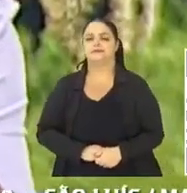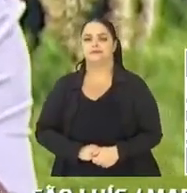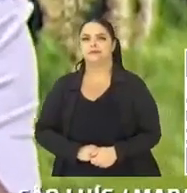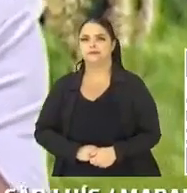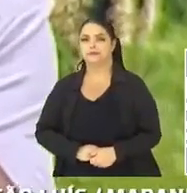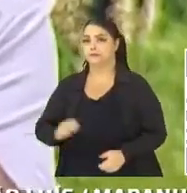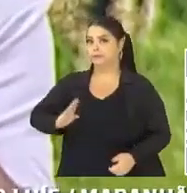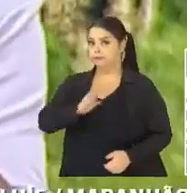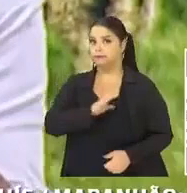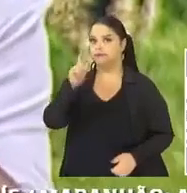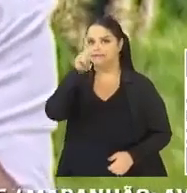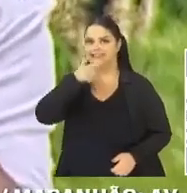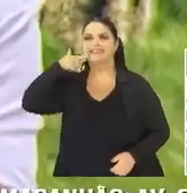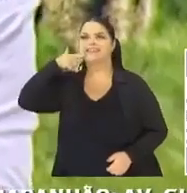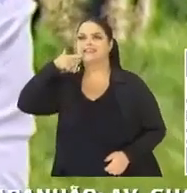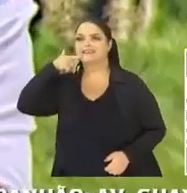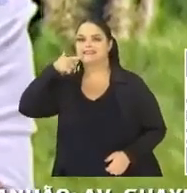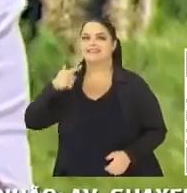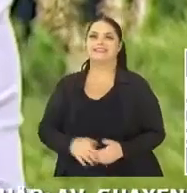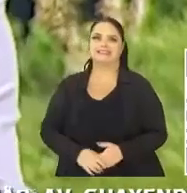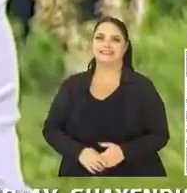O bispo Luciano hoje deu sorte.